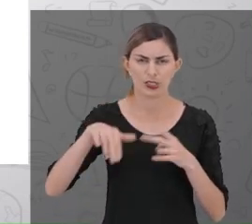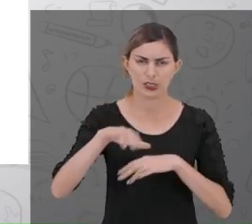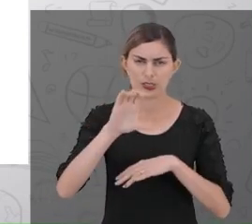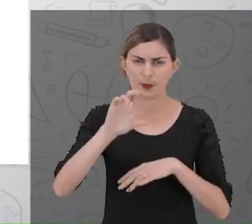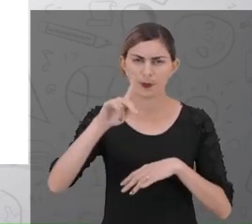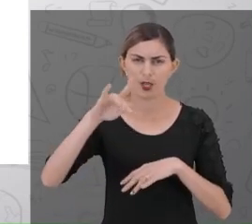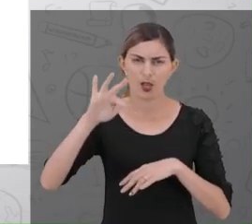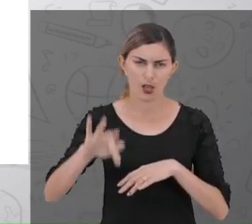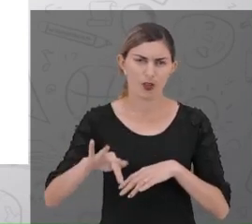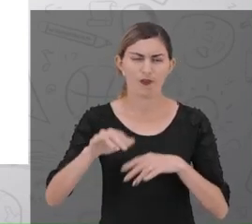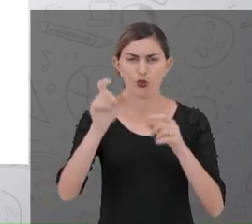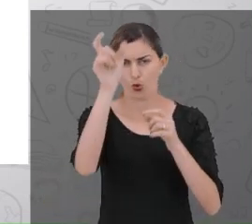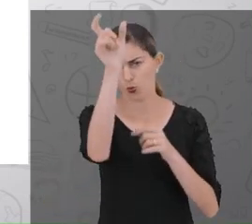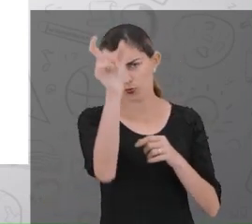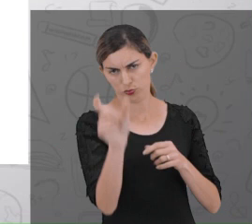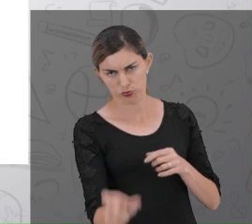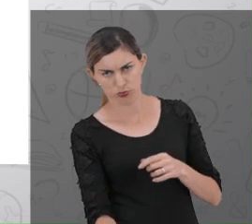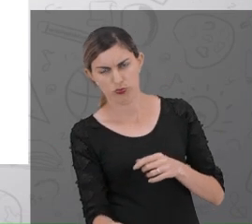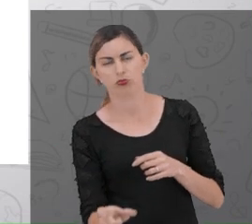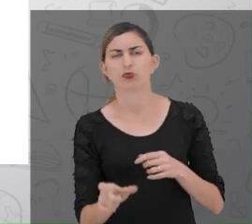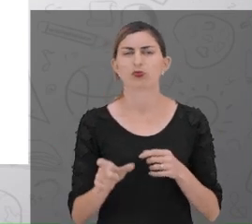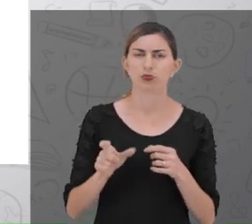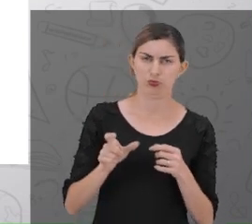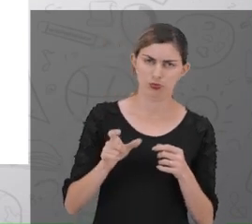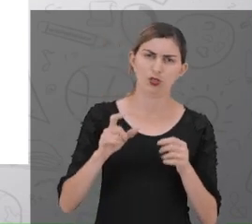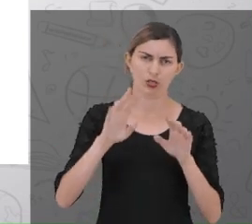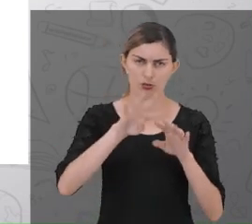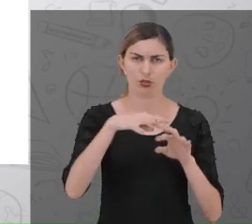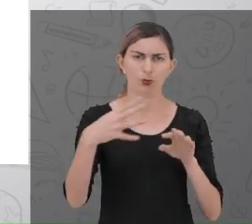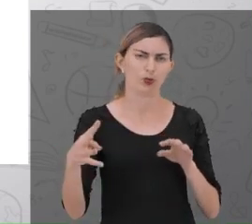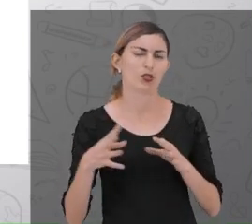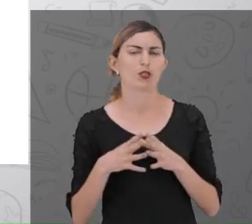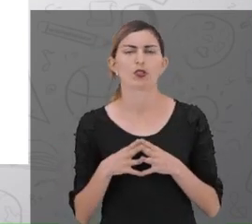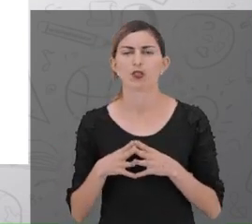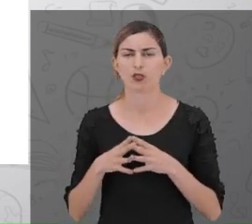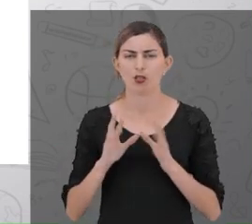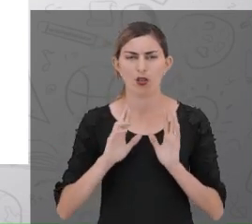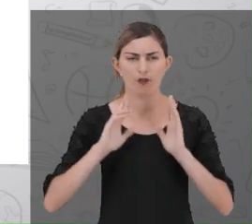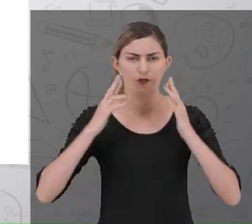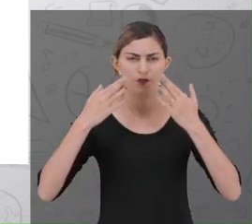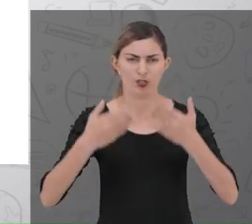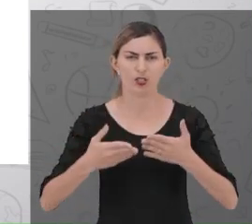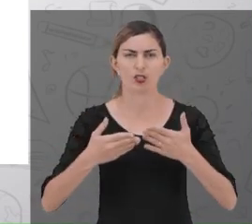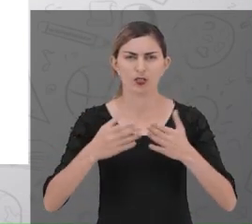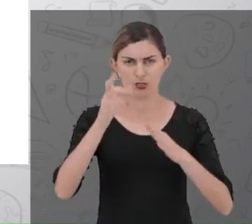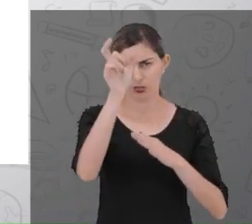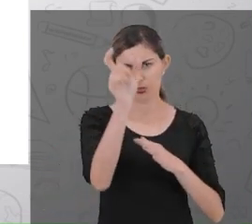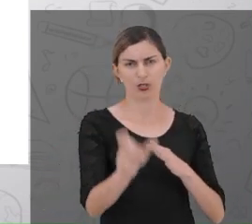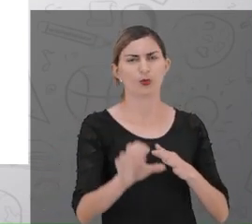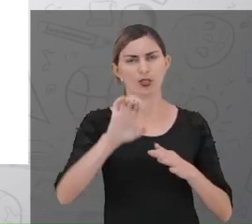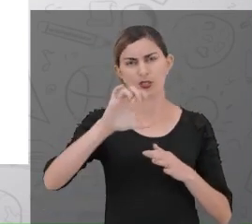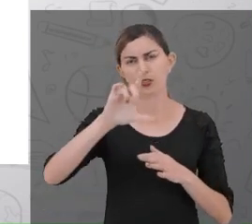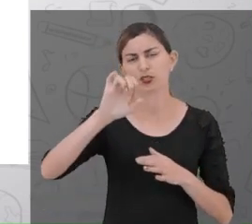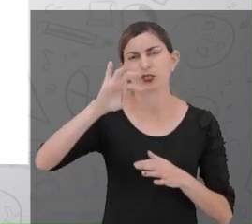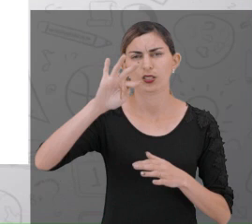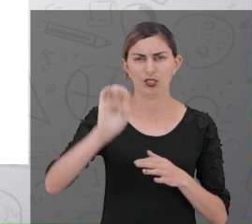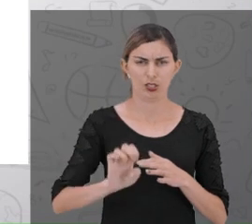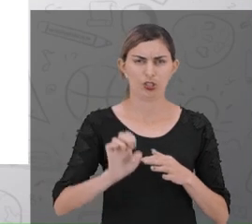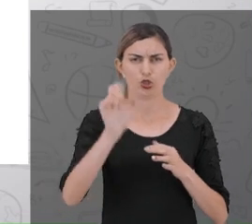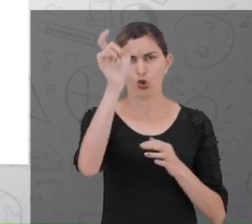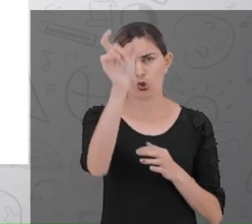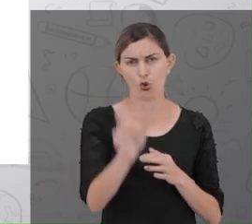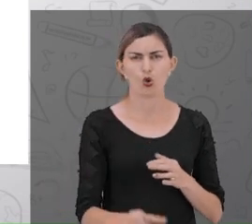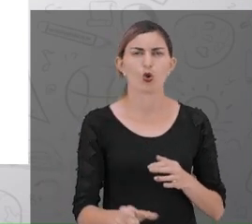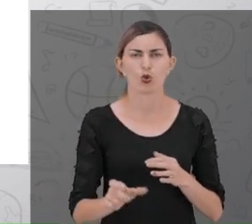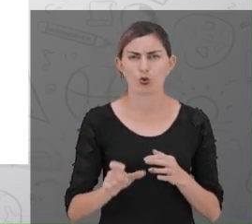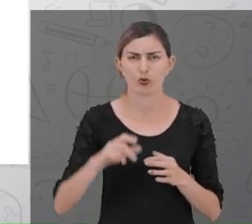key, CPF, que é a coluna dessa tabela, que referencia a tabela